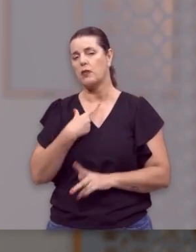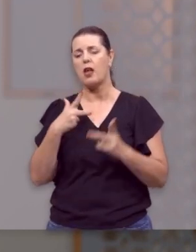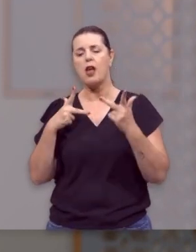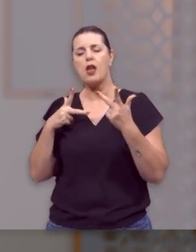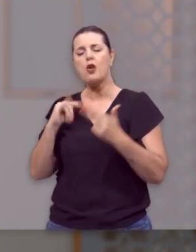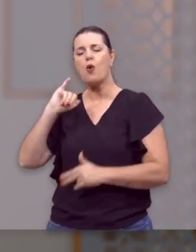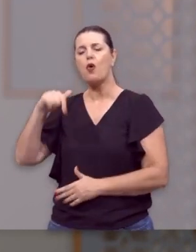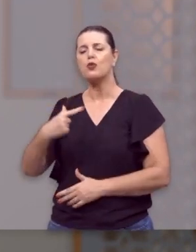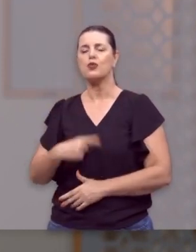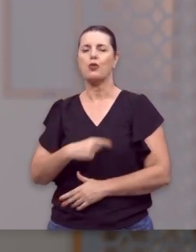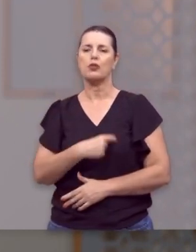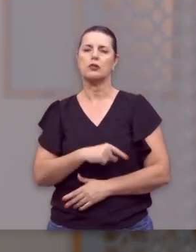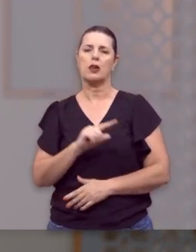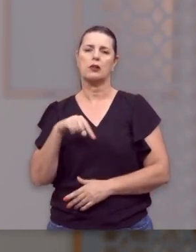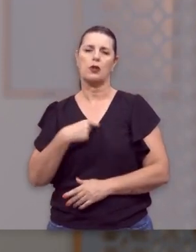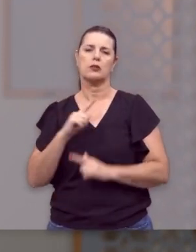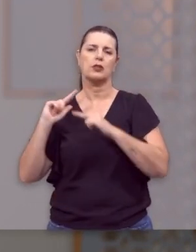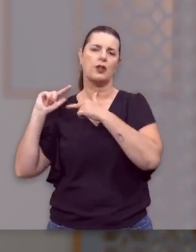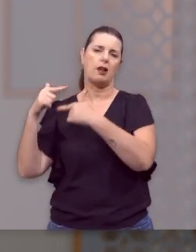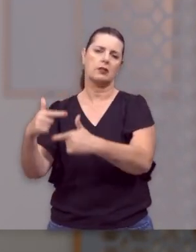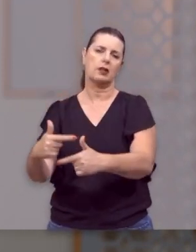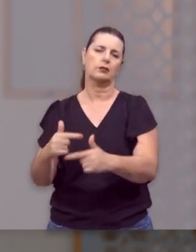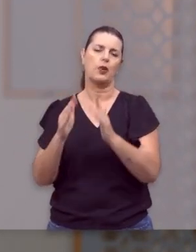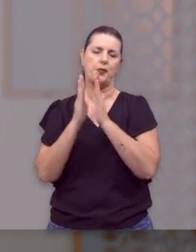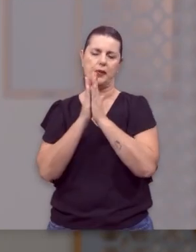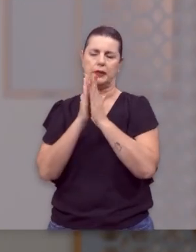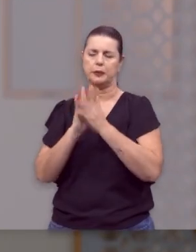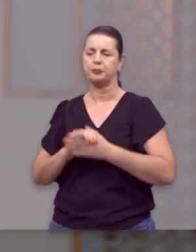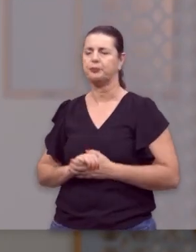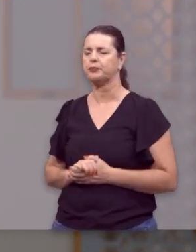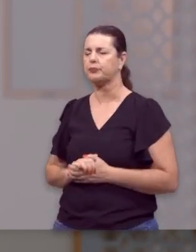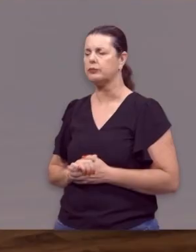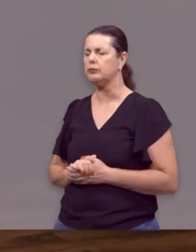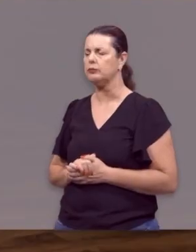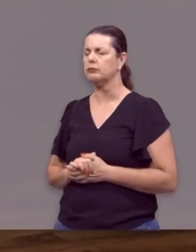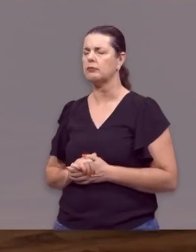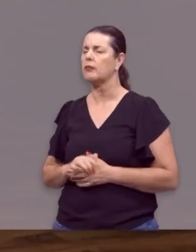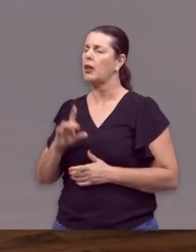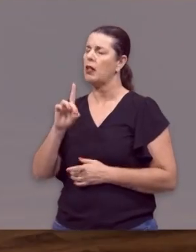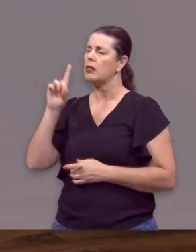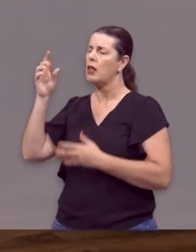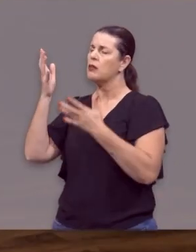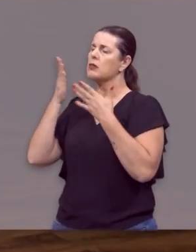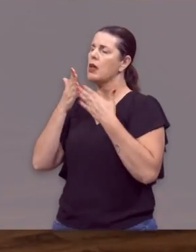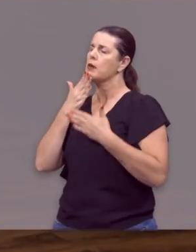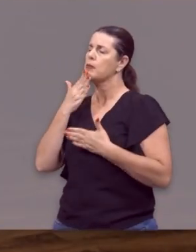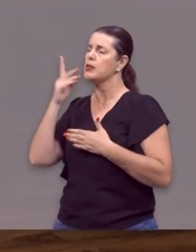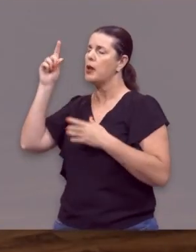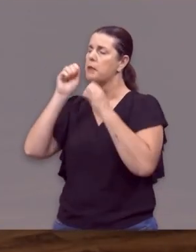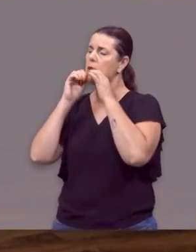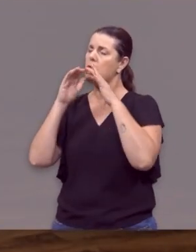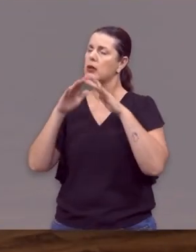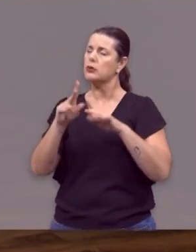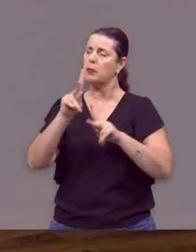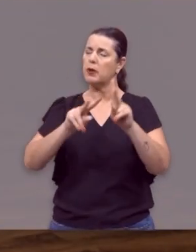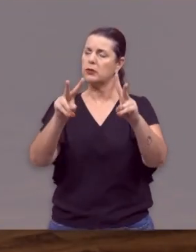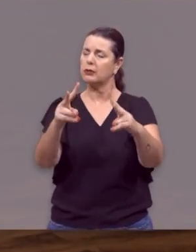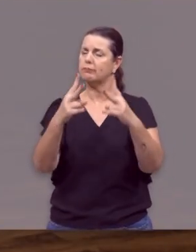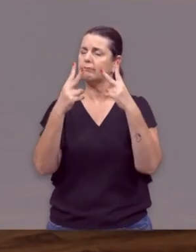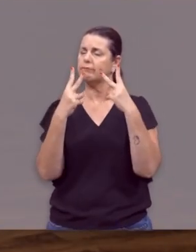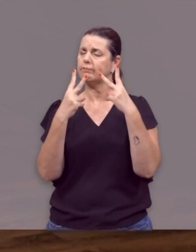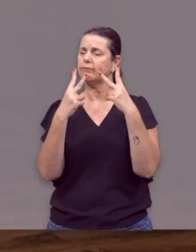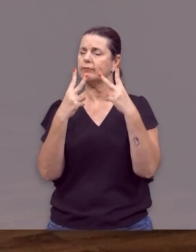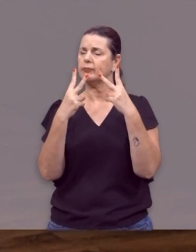José da nossa geração. Eu vou orar com você. Deus, eu quero te pedir que tu abençoes as pessoas que agora